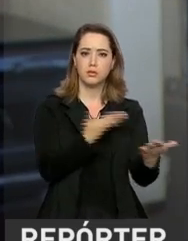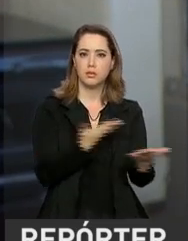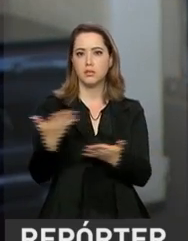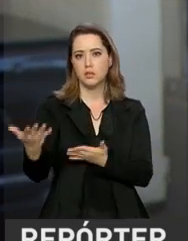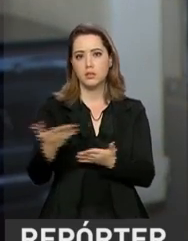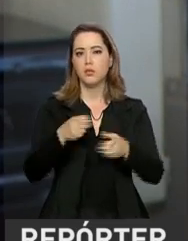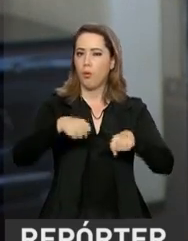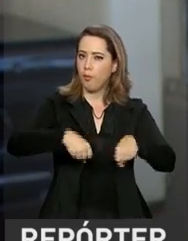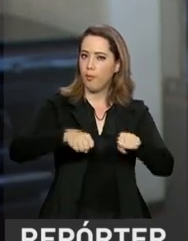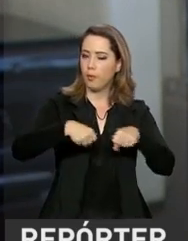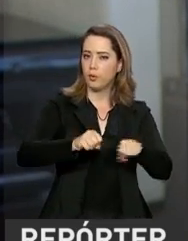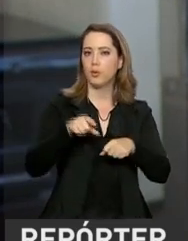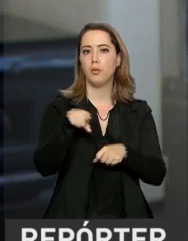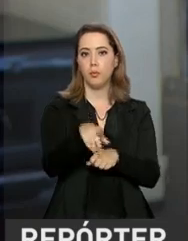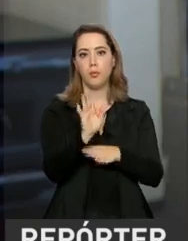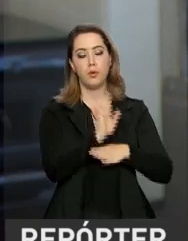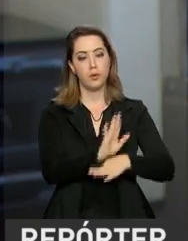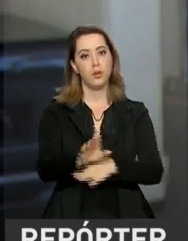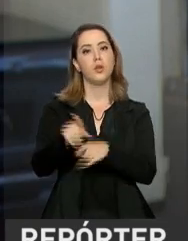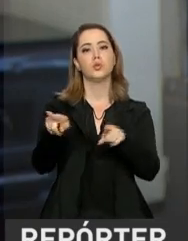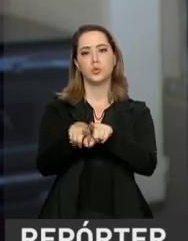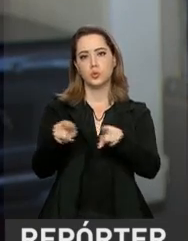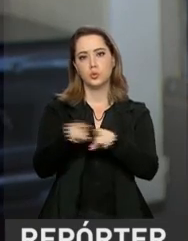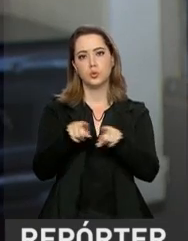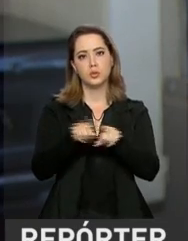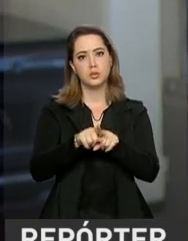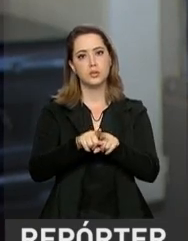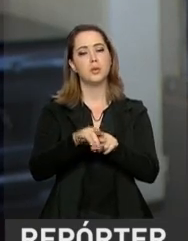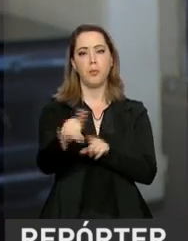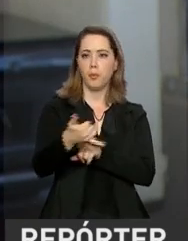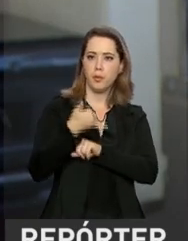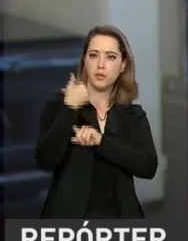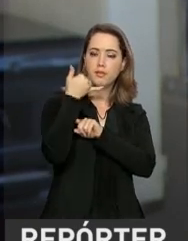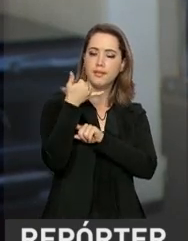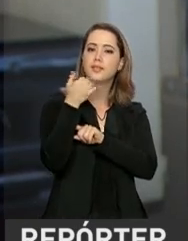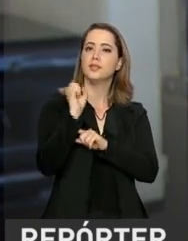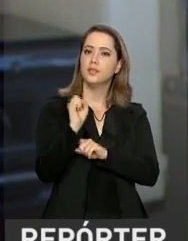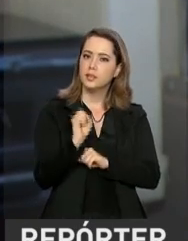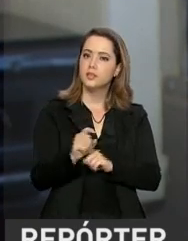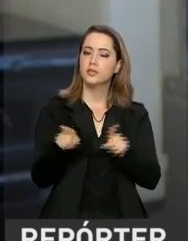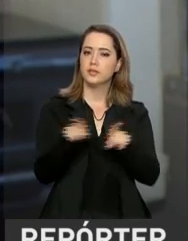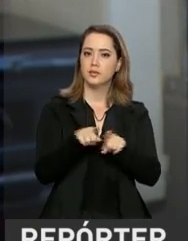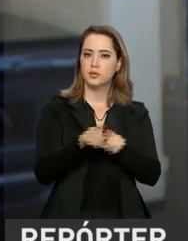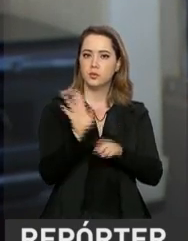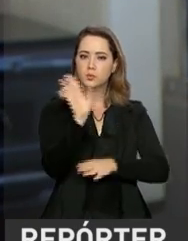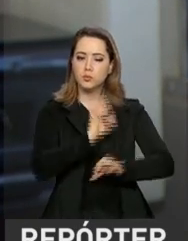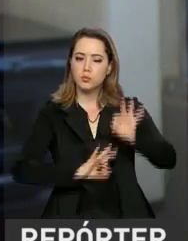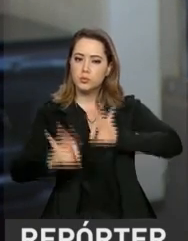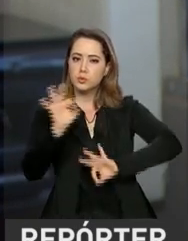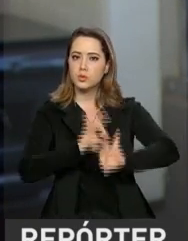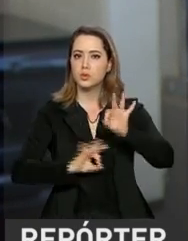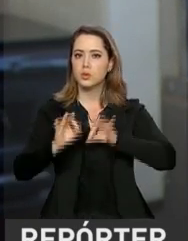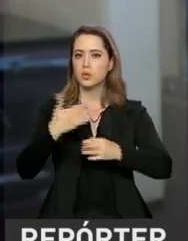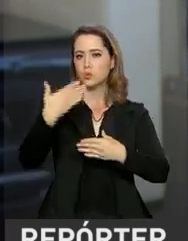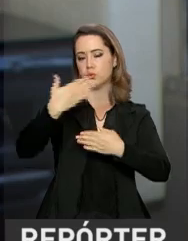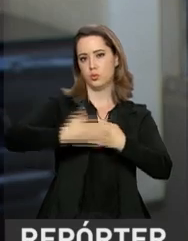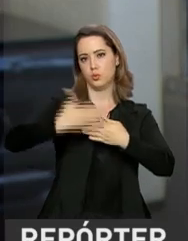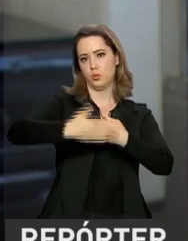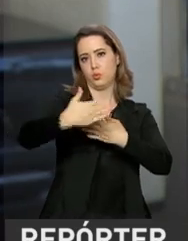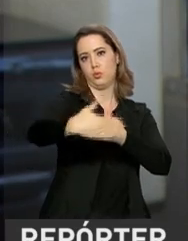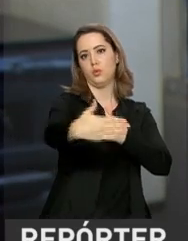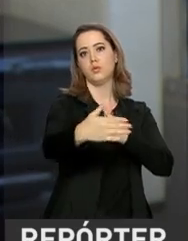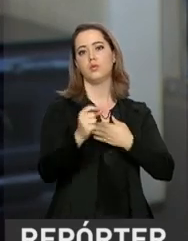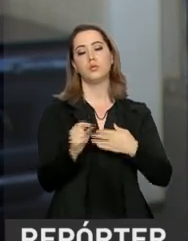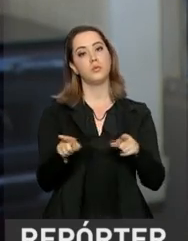auxilia de uma forma geral no ório também seja atendendo telefone seja ajudando na organização do arquivo enfim o o